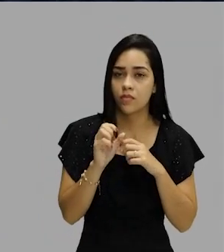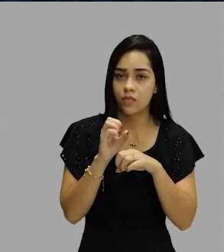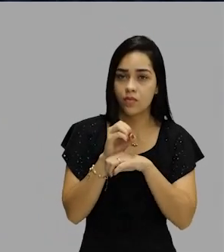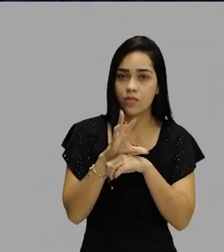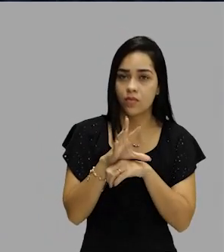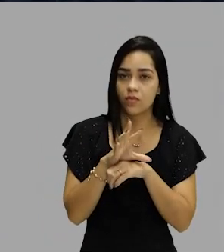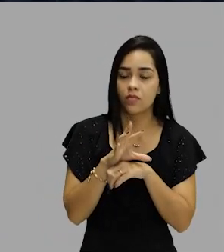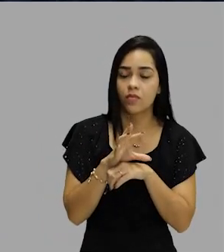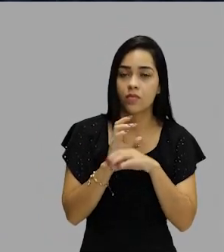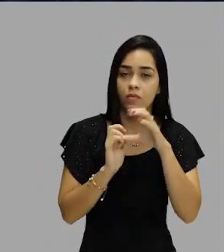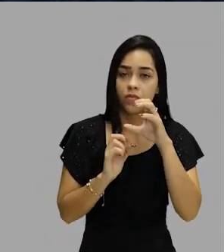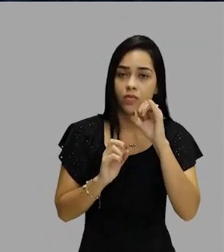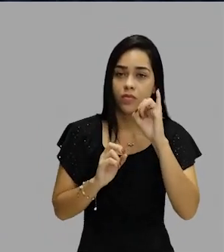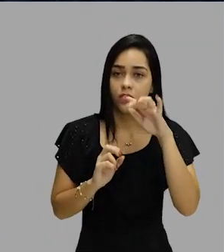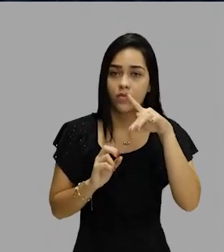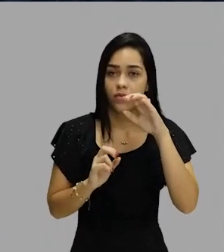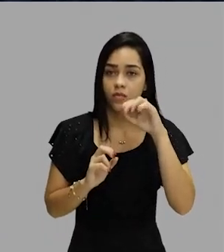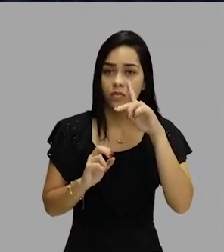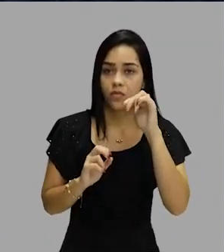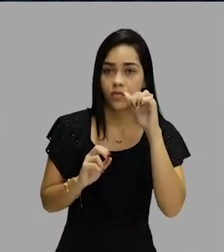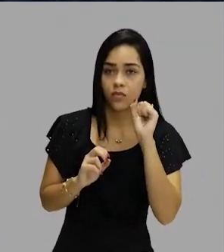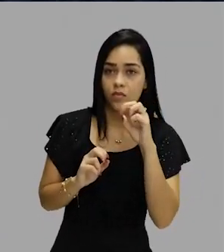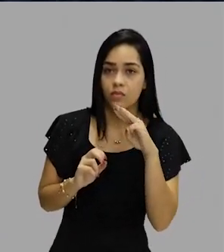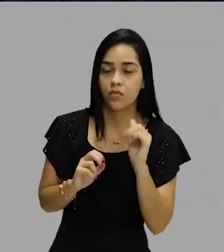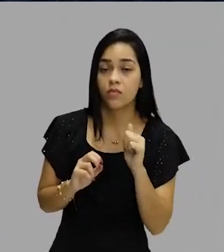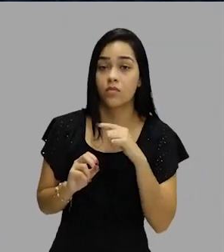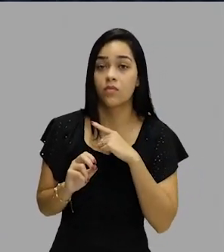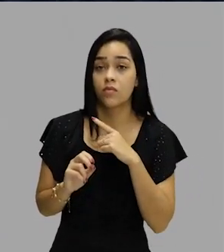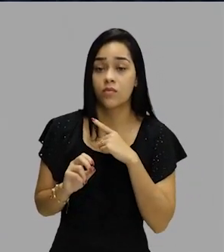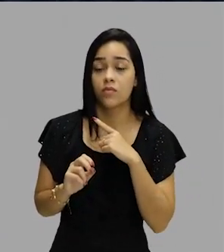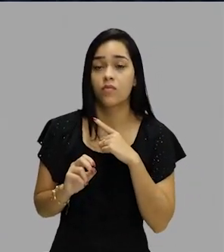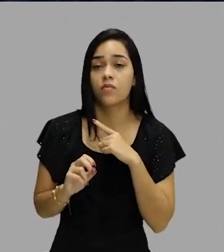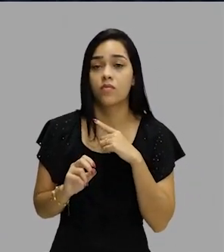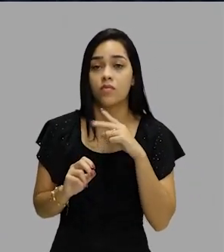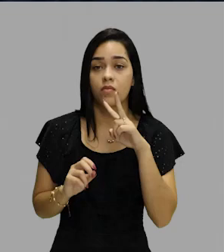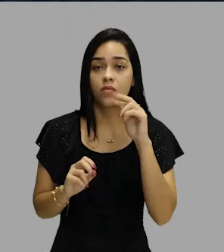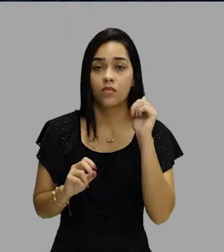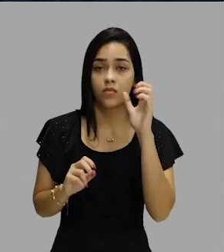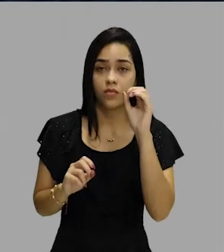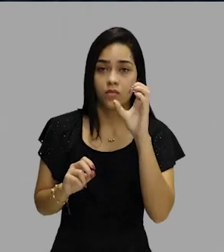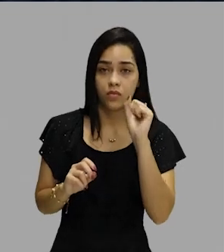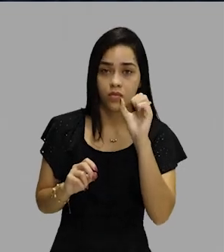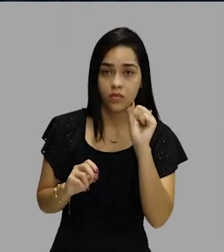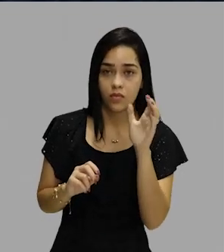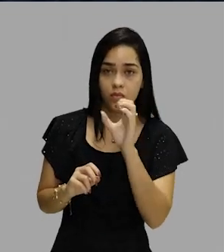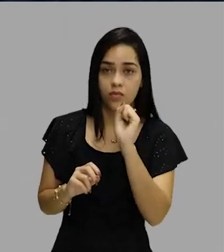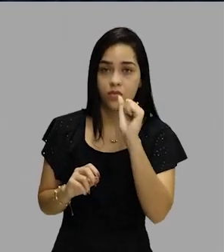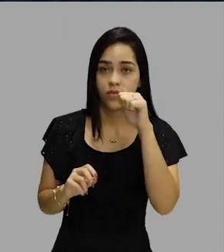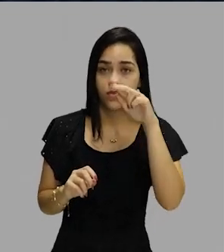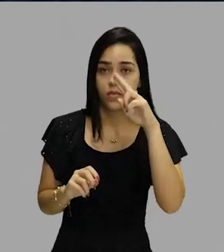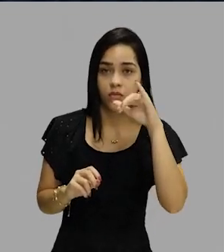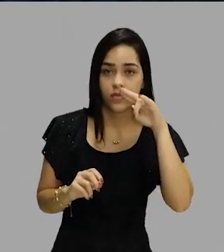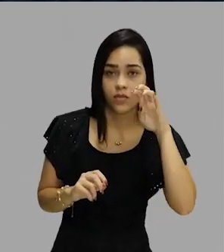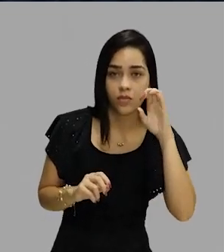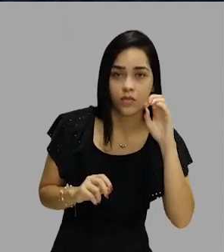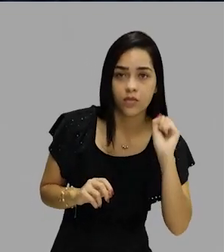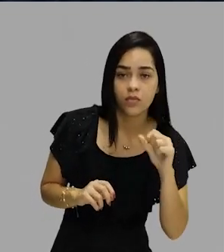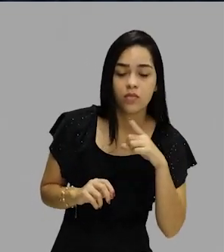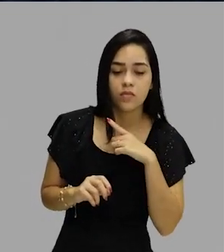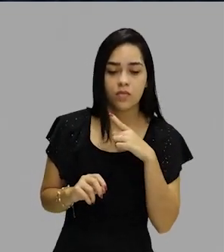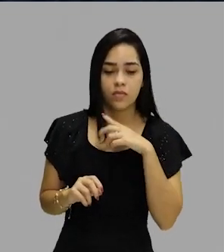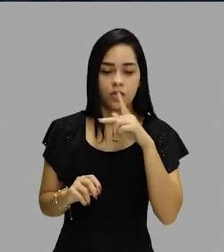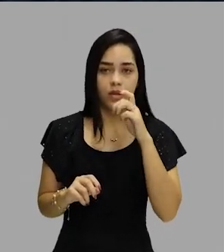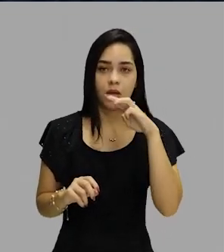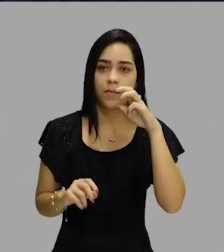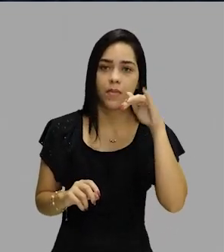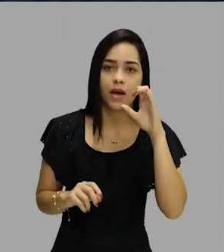projeções do seu citoplasma para o interior de vasos sanguíneos. Aqui é um vaso sanguíneo. Observe que aqui está passando hemácias,